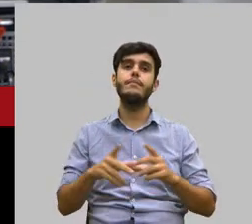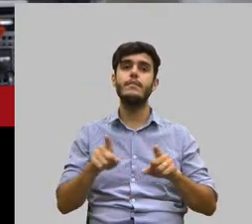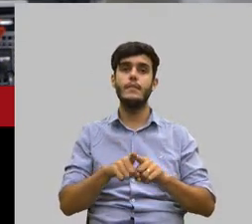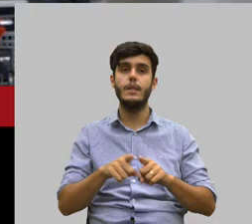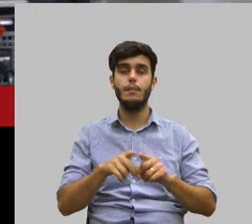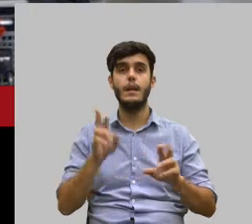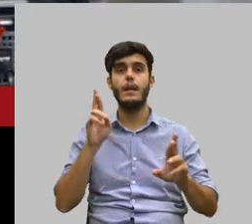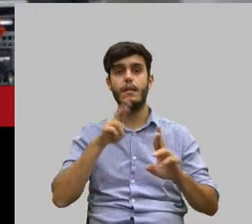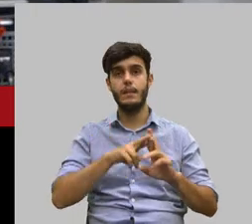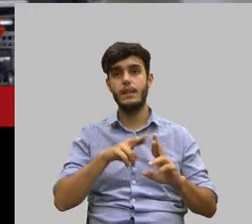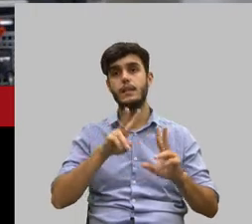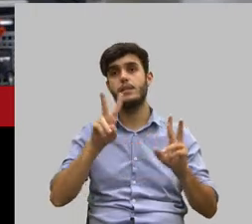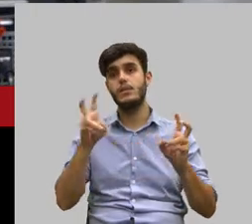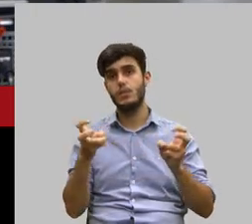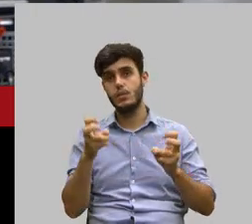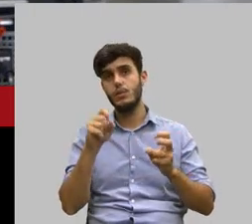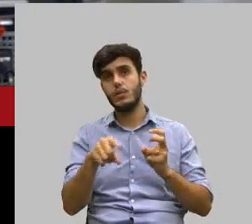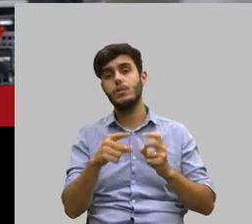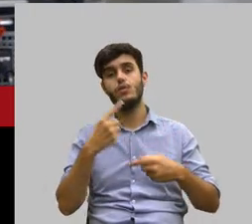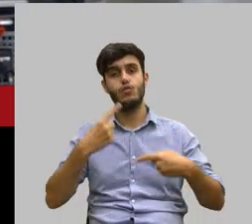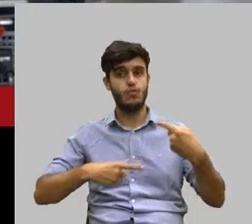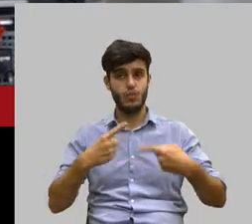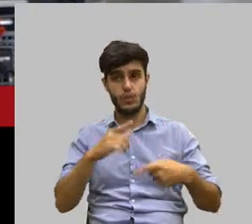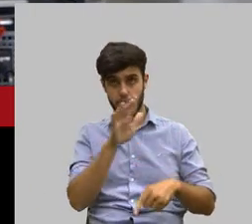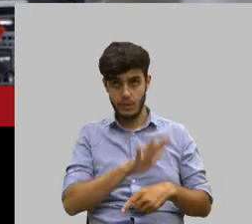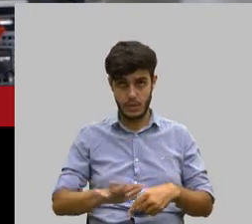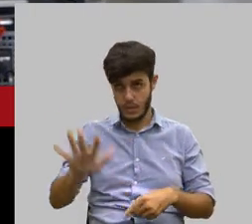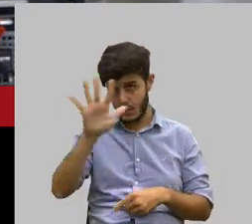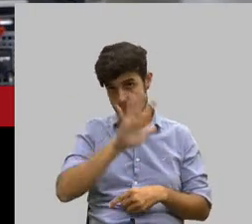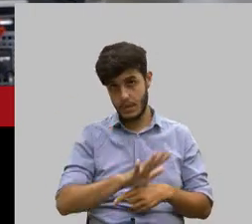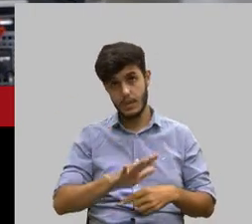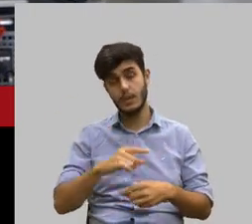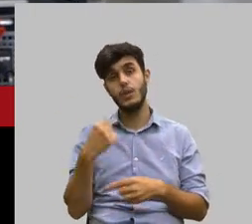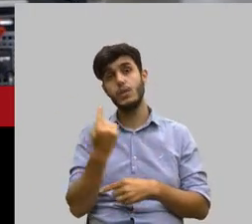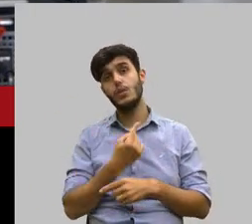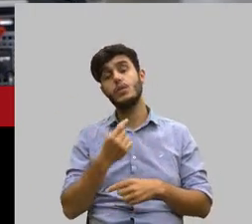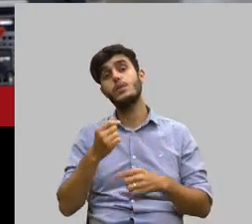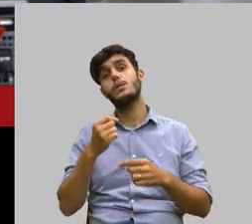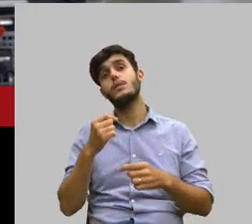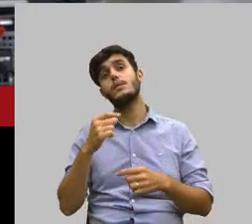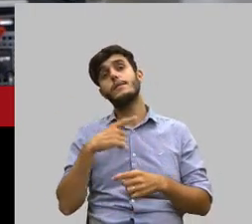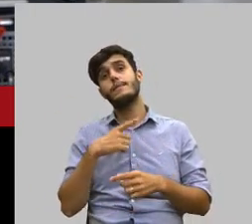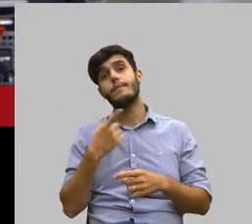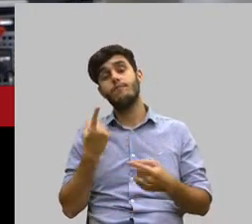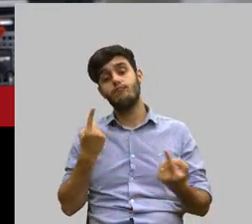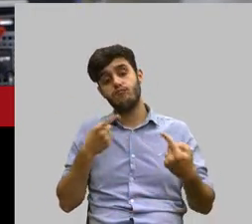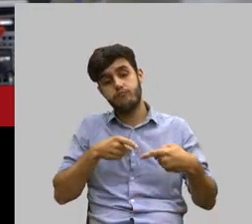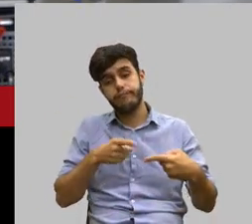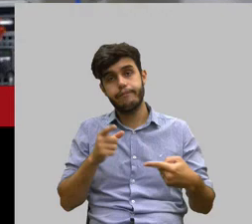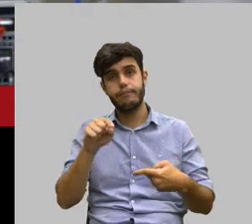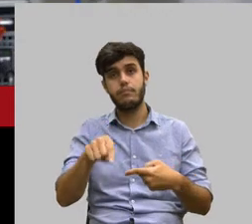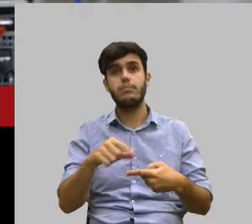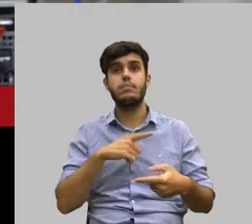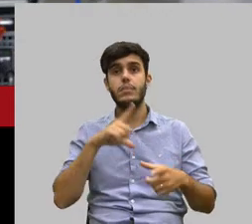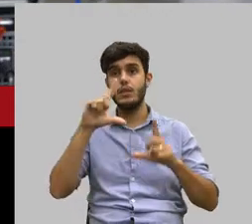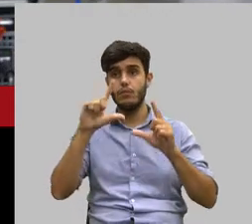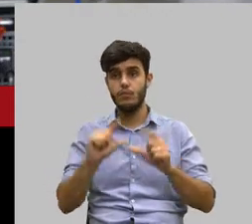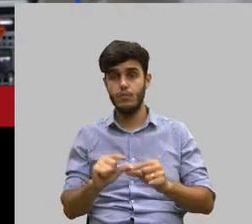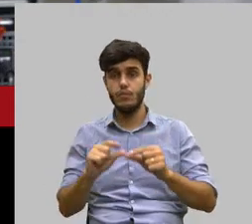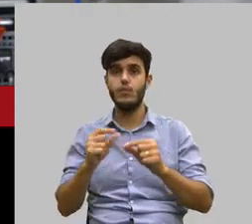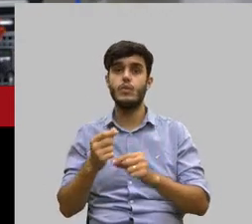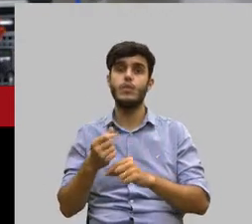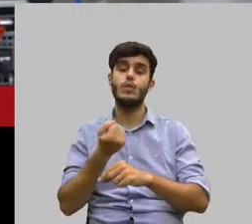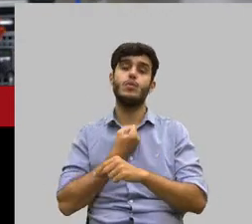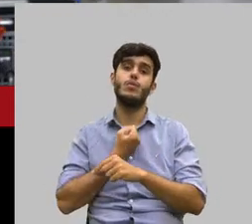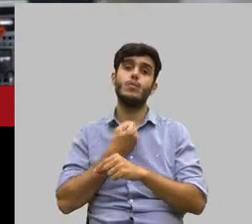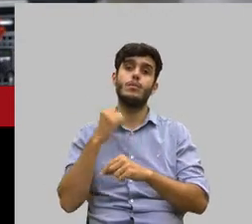ao à discussão geral como é que nós estamos enfrentando para diminuir os o número de homicídios no